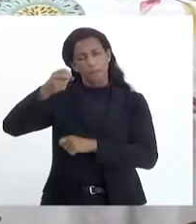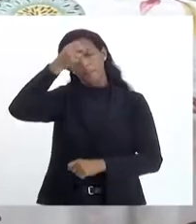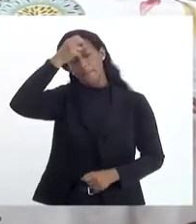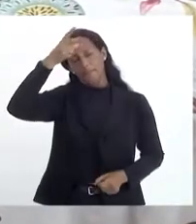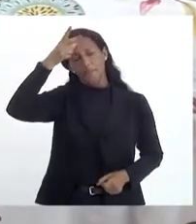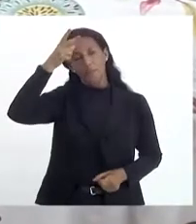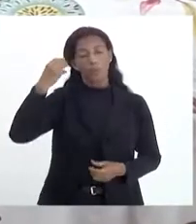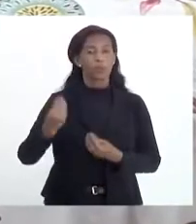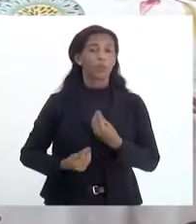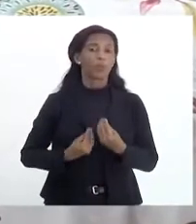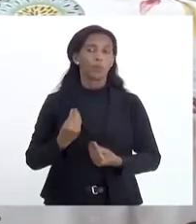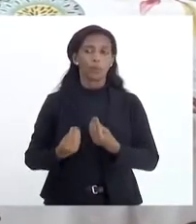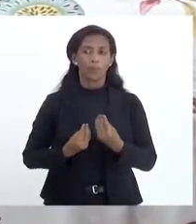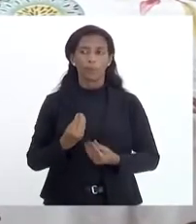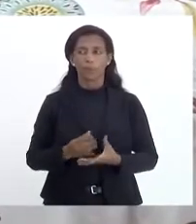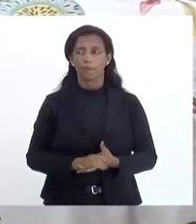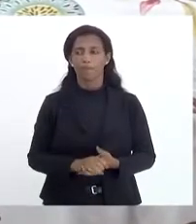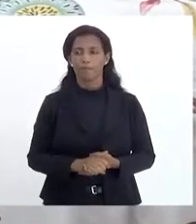E como